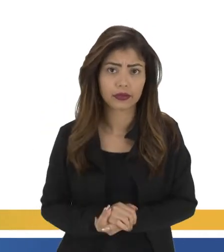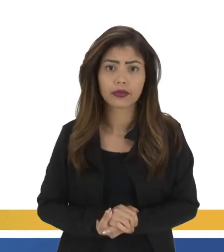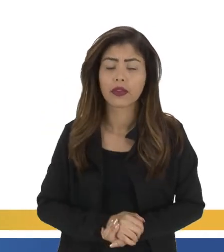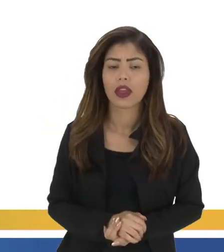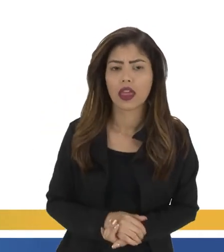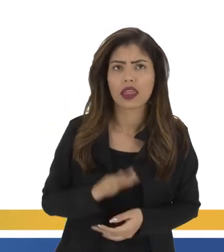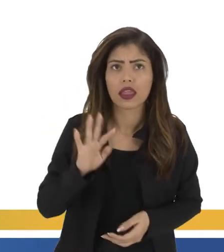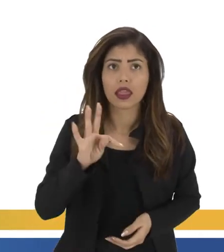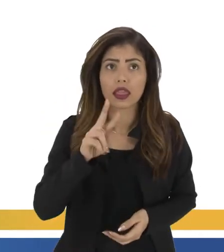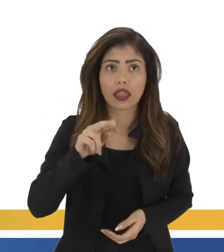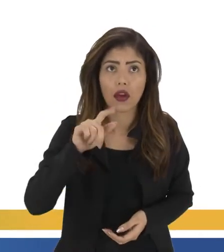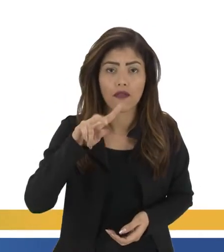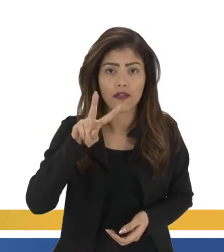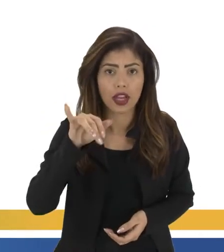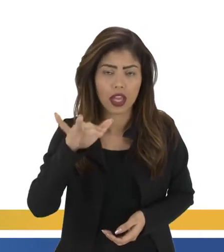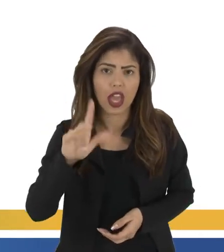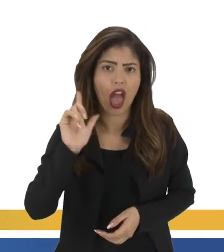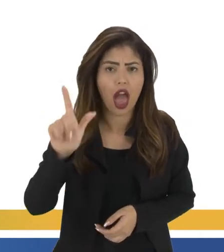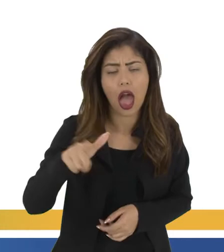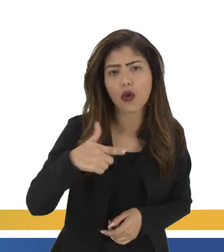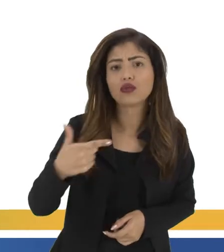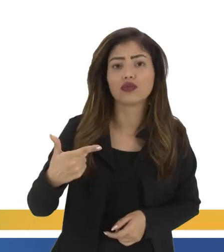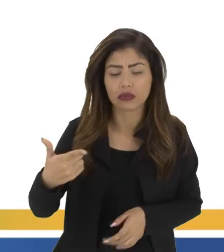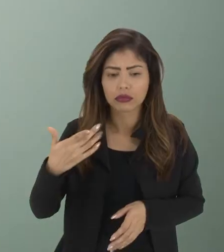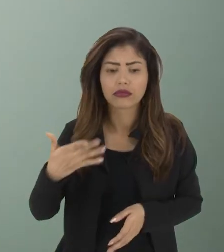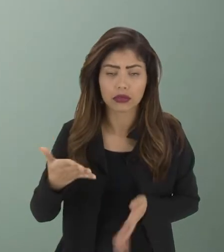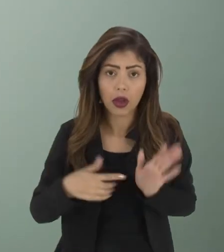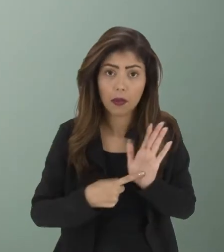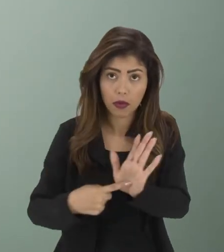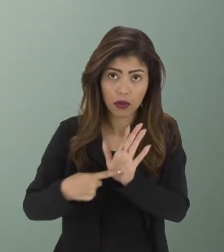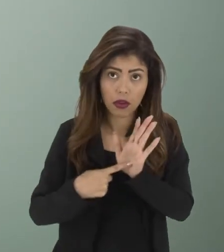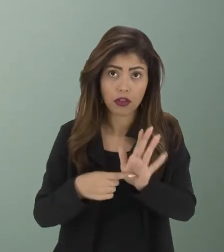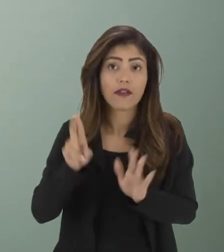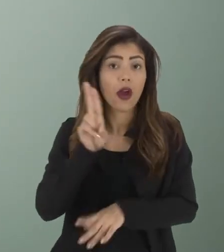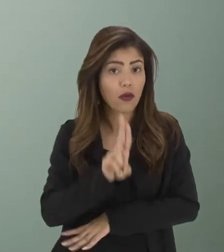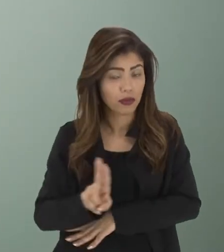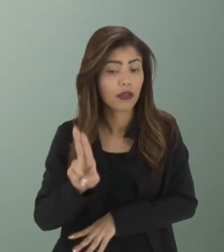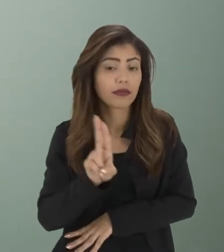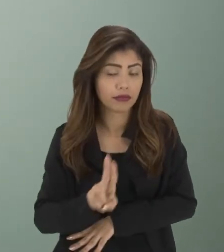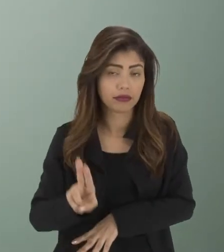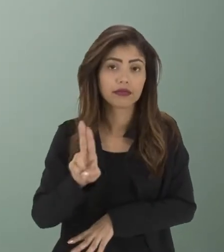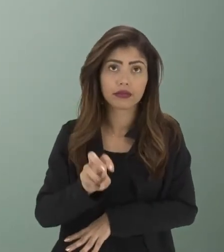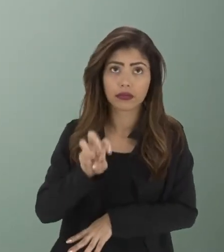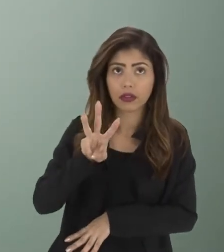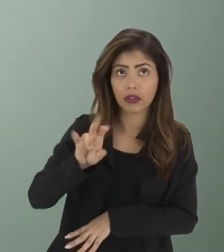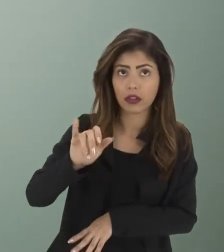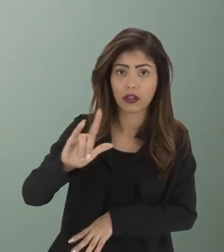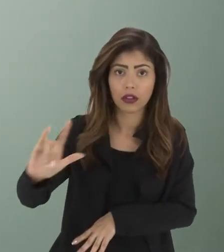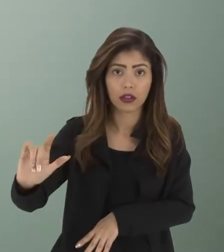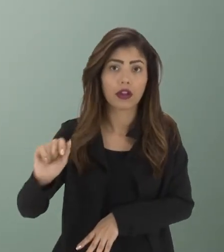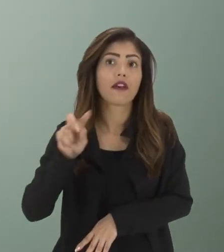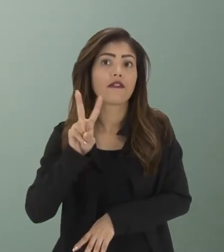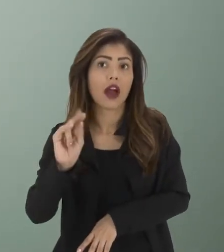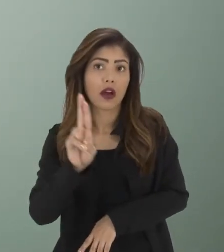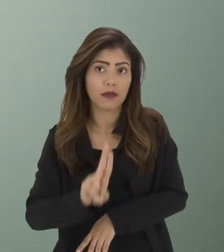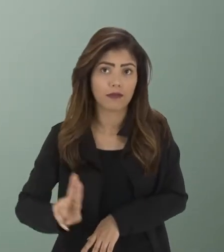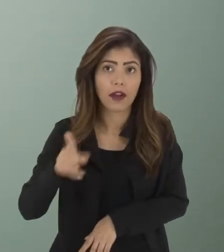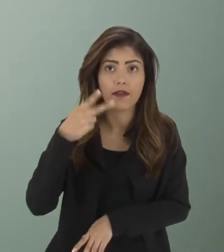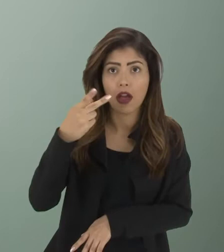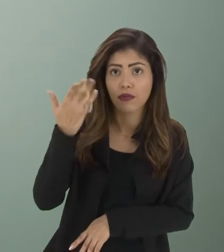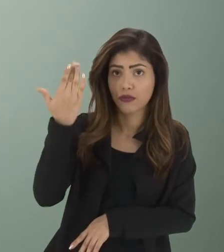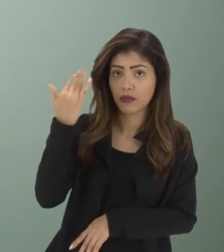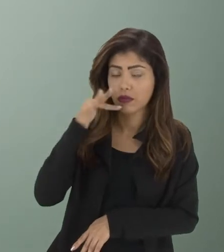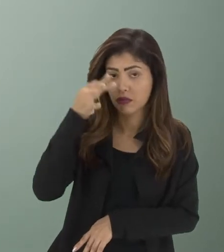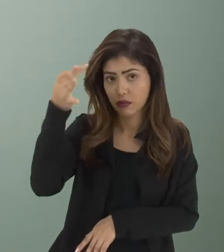significa talvez, é outro indicativo de que você vai usar o will para falar do futuro, porque é